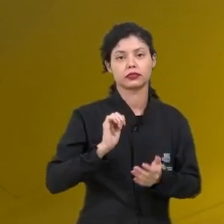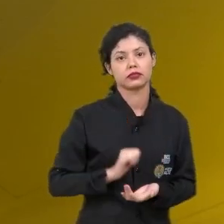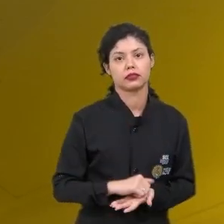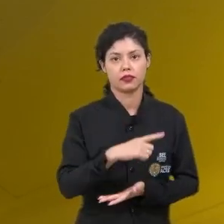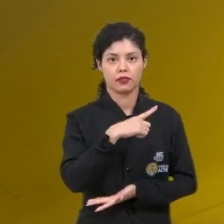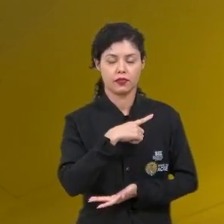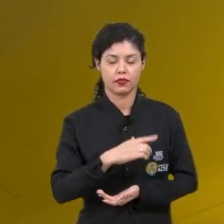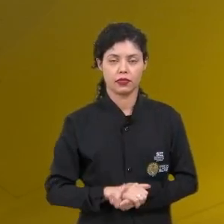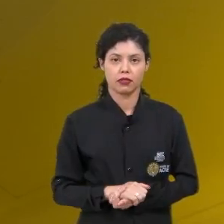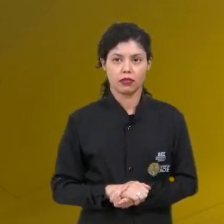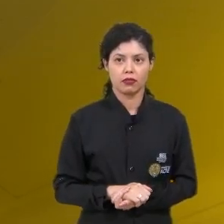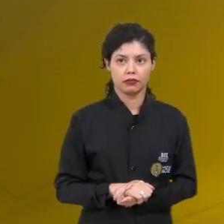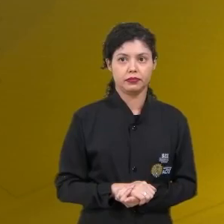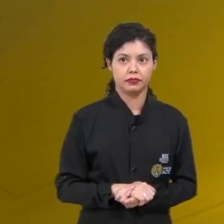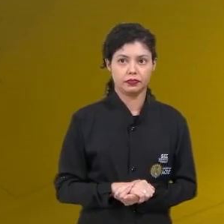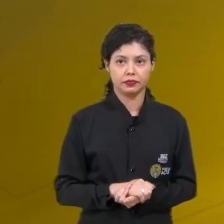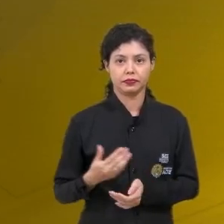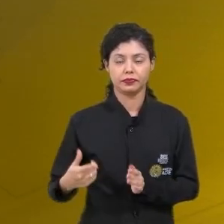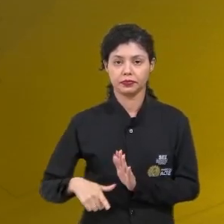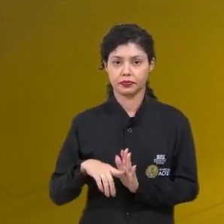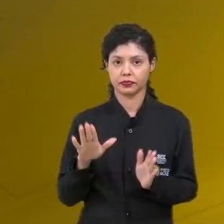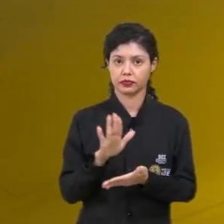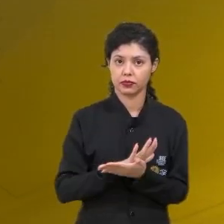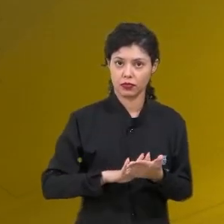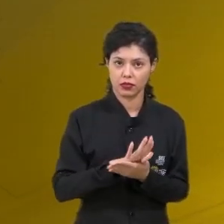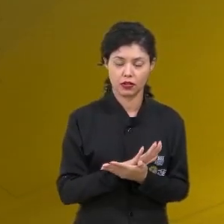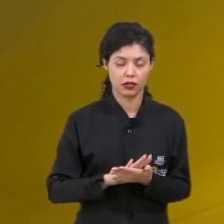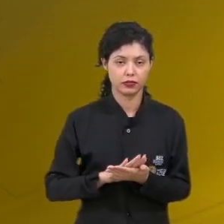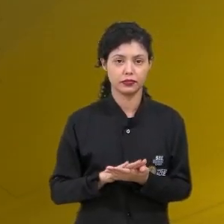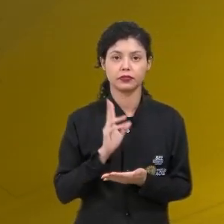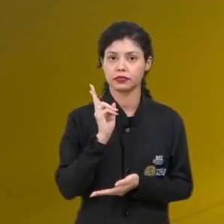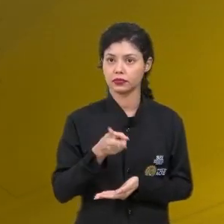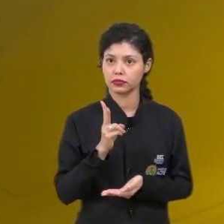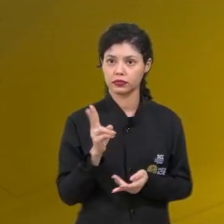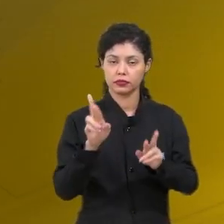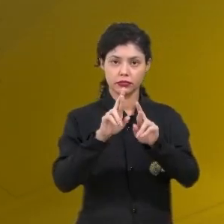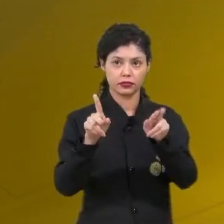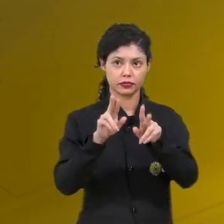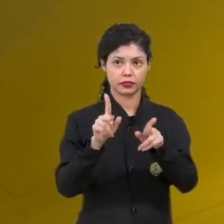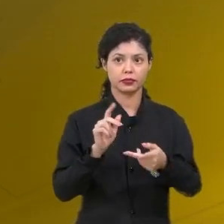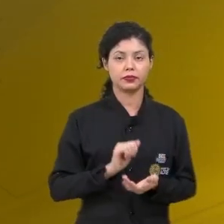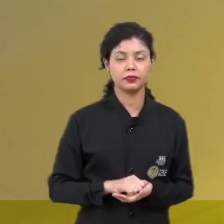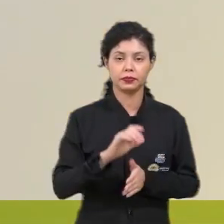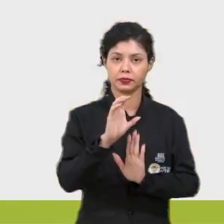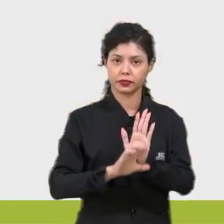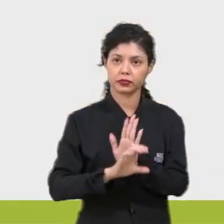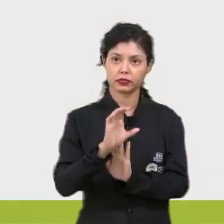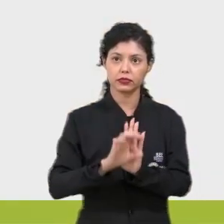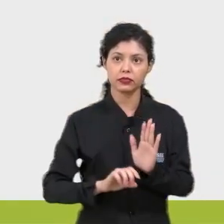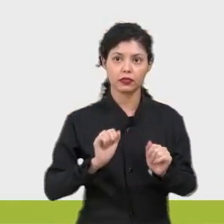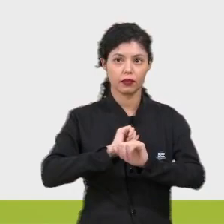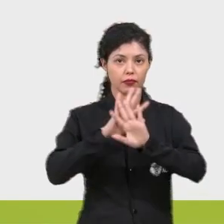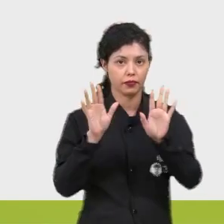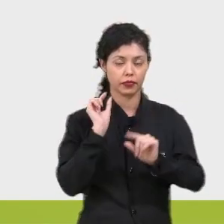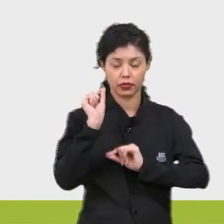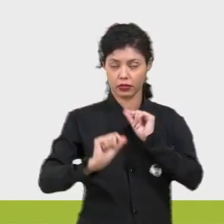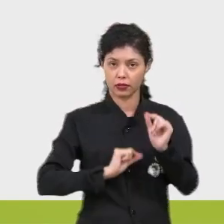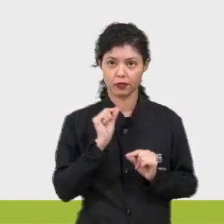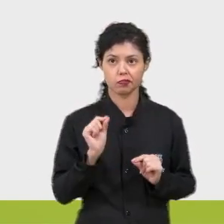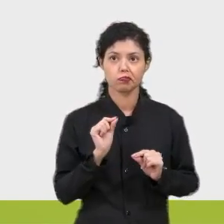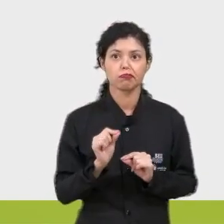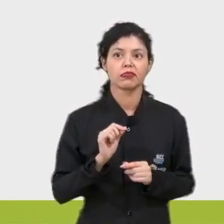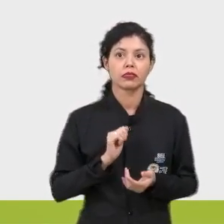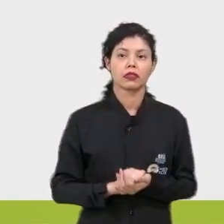tem, tá bom? Pessoal, antes de mais nada, a gente costuma sempre diferenciar, conceituar, claro, o que